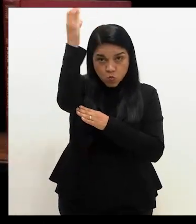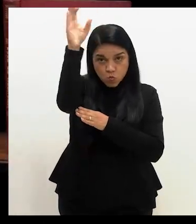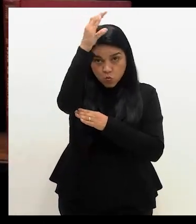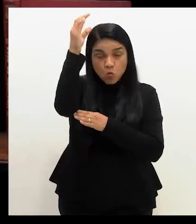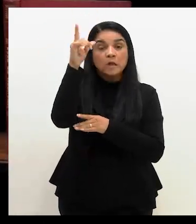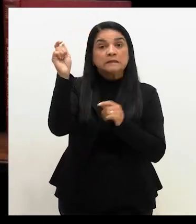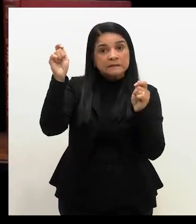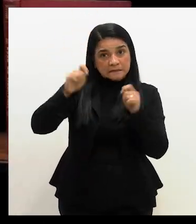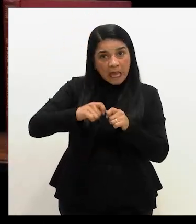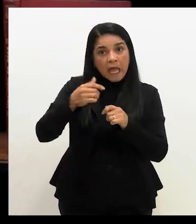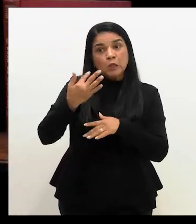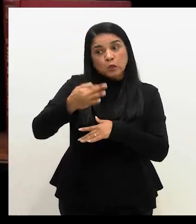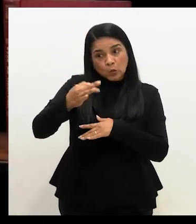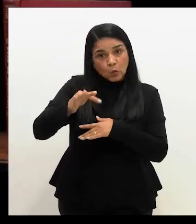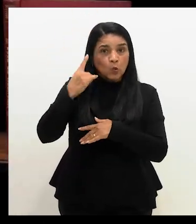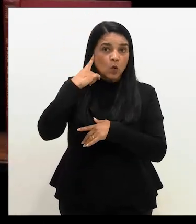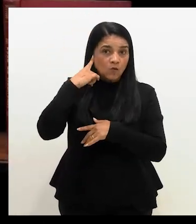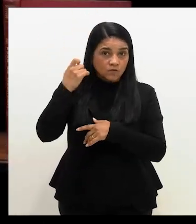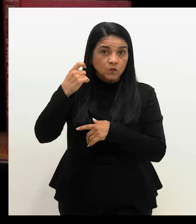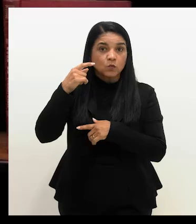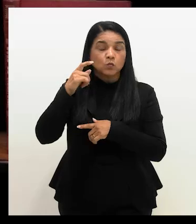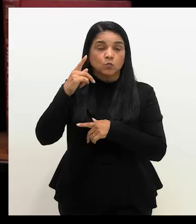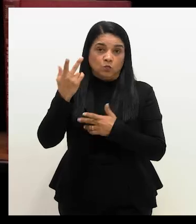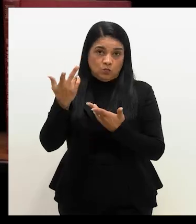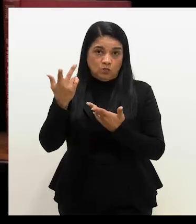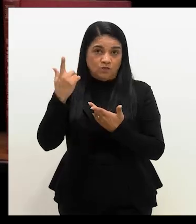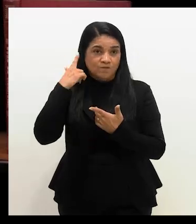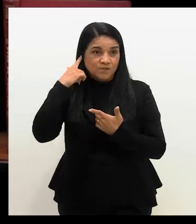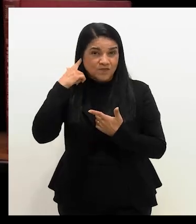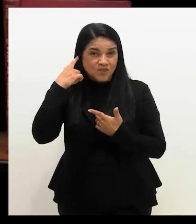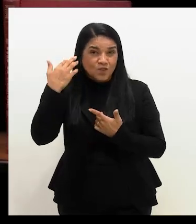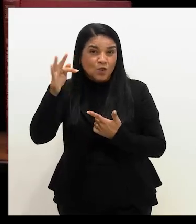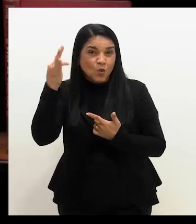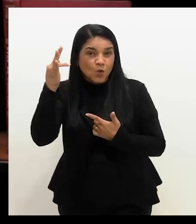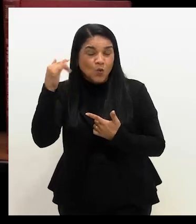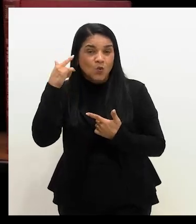dor no ouvido humano, tá? A gente tem alguns